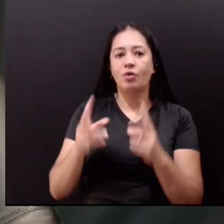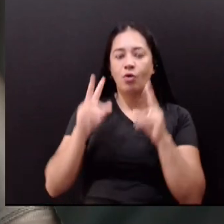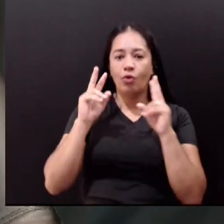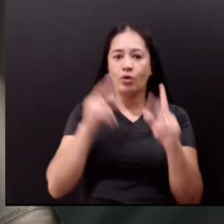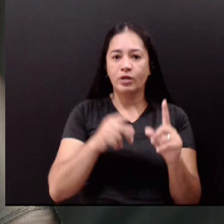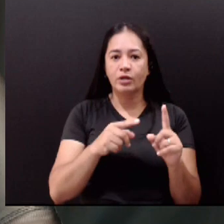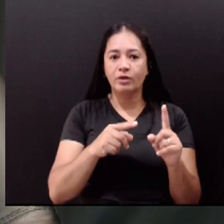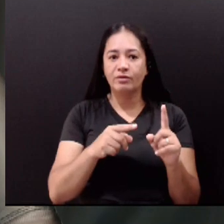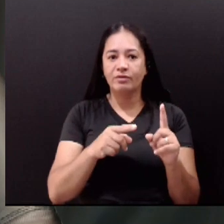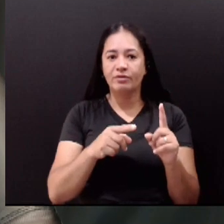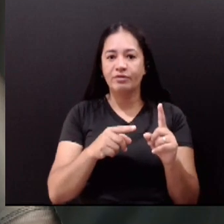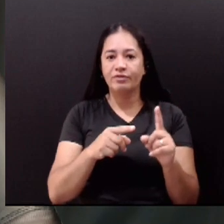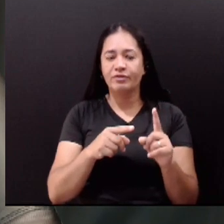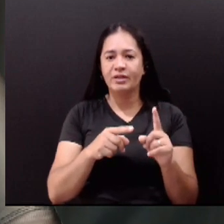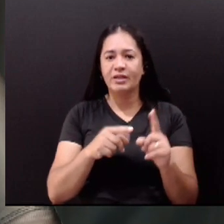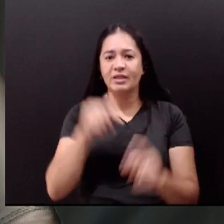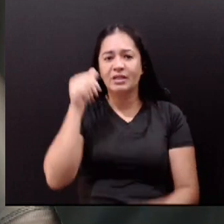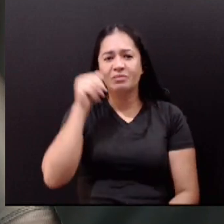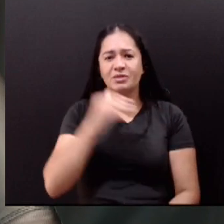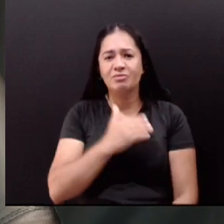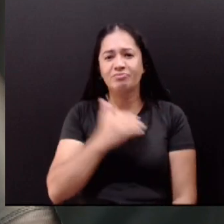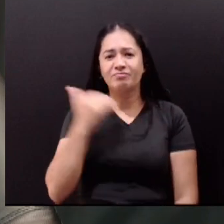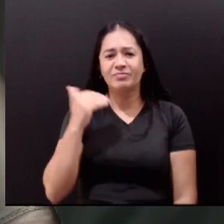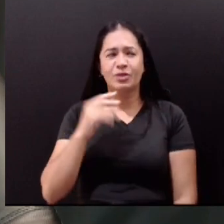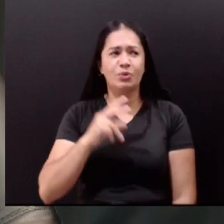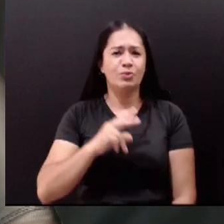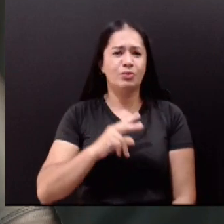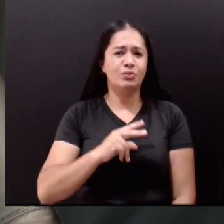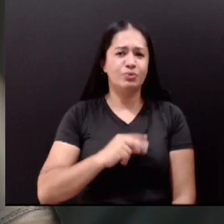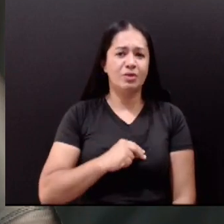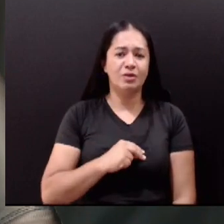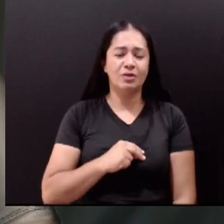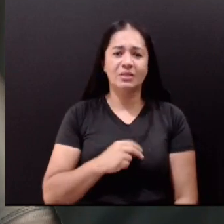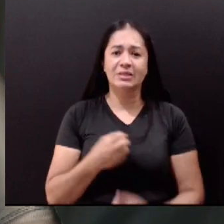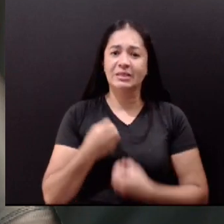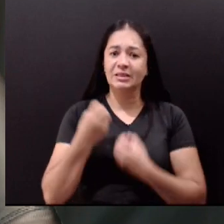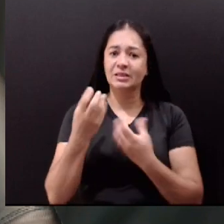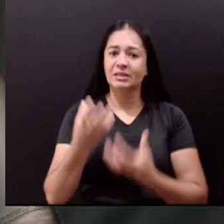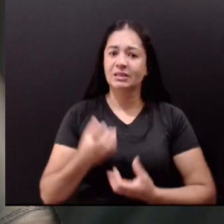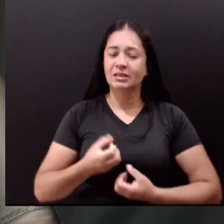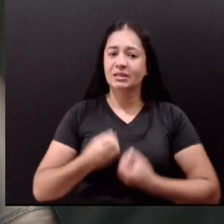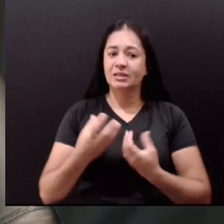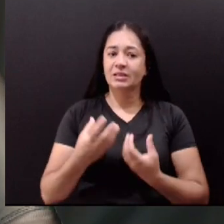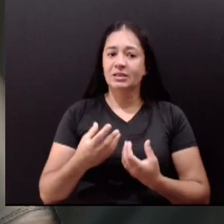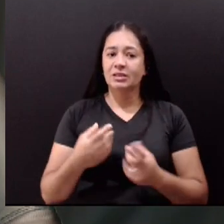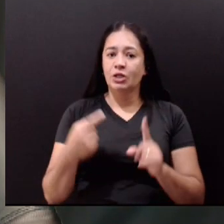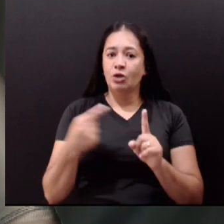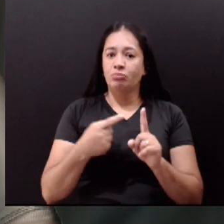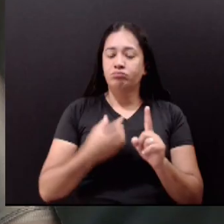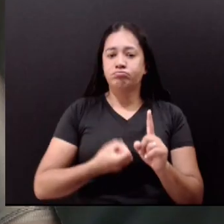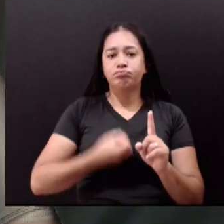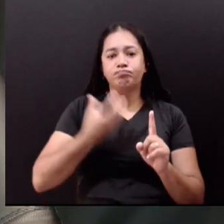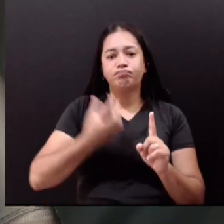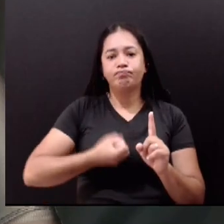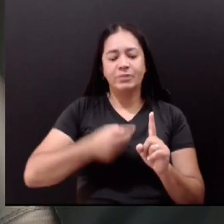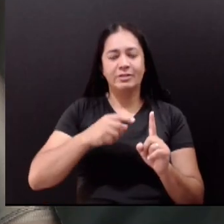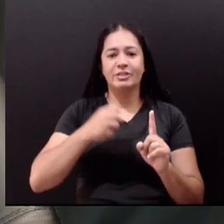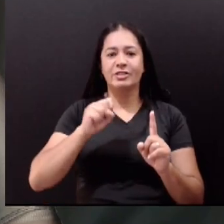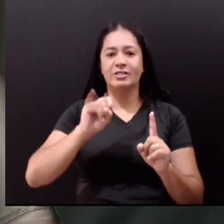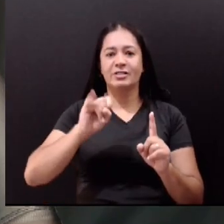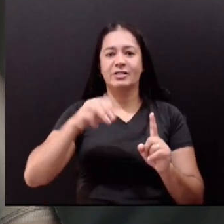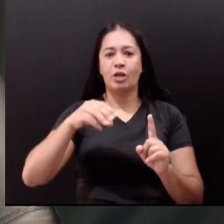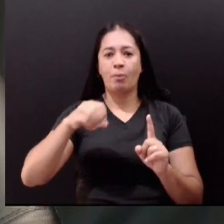Poxa vida, que depoimento, hein, Luciano? O depoimento da Simone, né? Tirou o celular